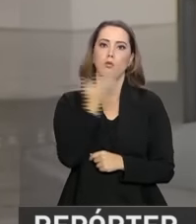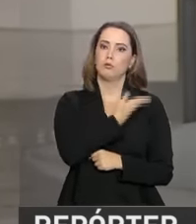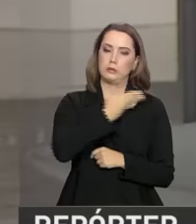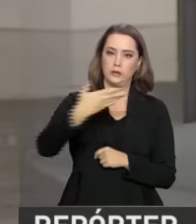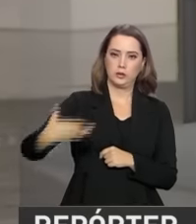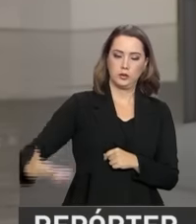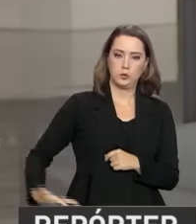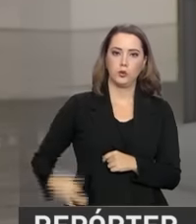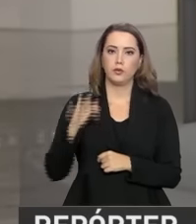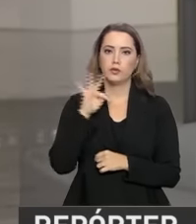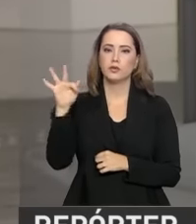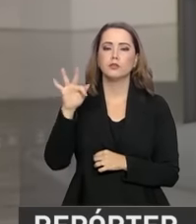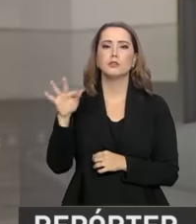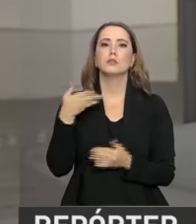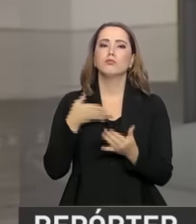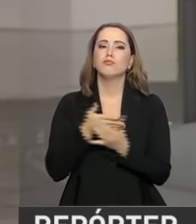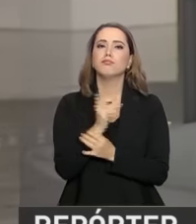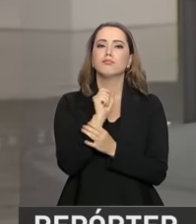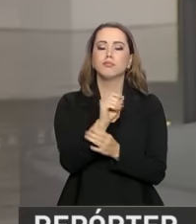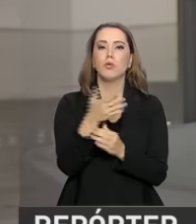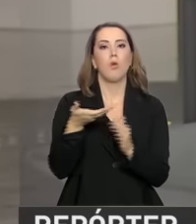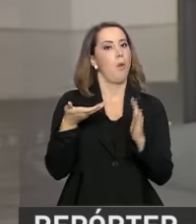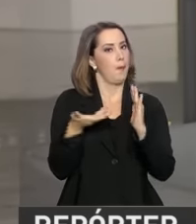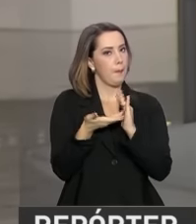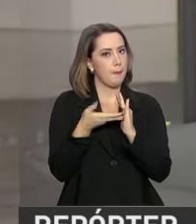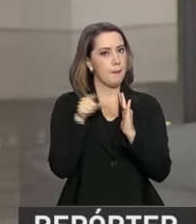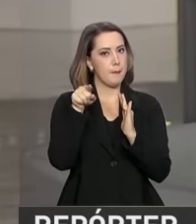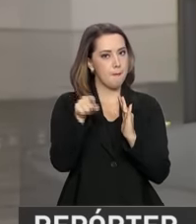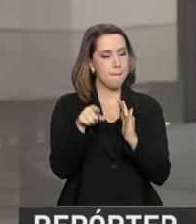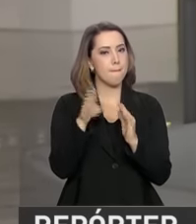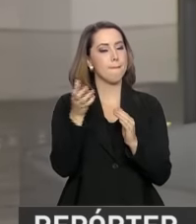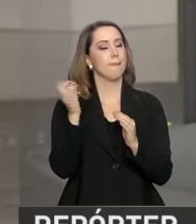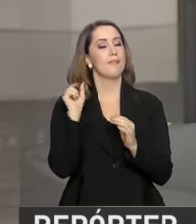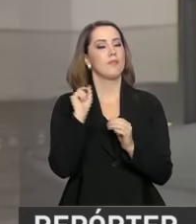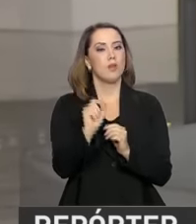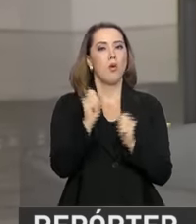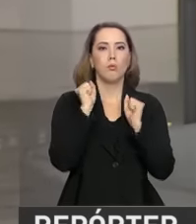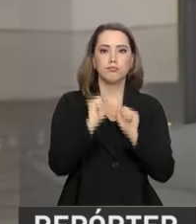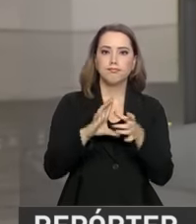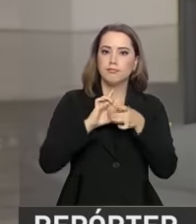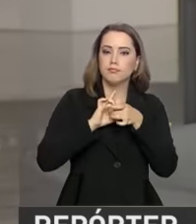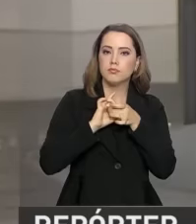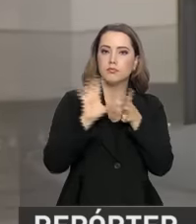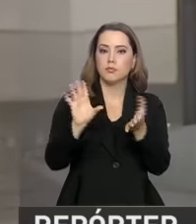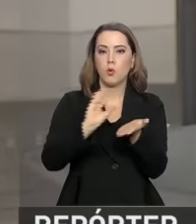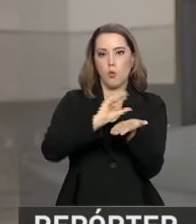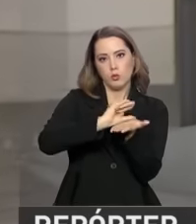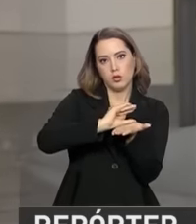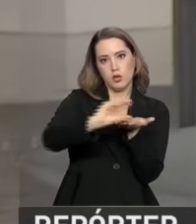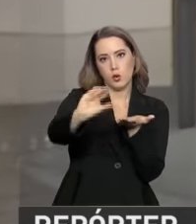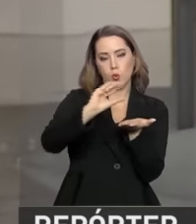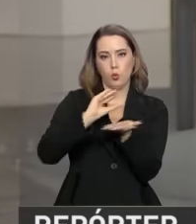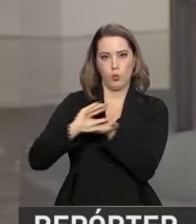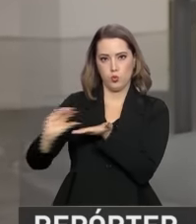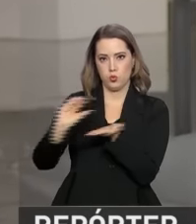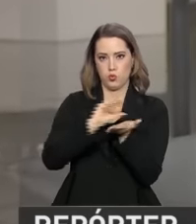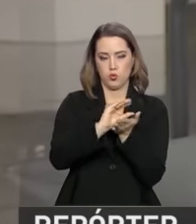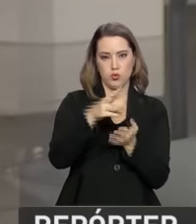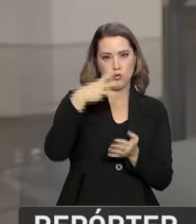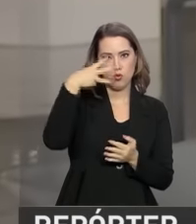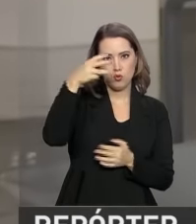governo a aprovação dessa proposta de emenda a constituição vai permitir que o governo utilize livremente